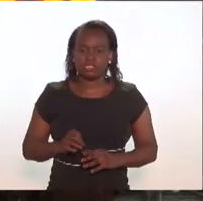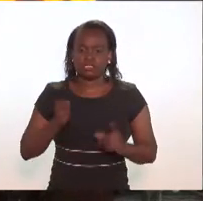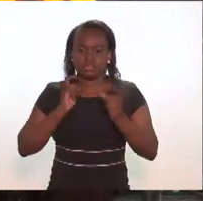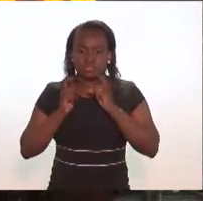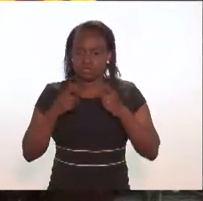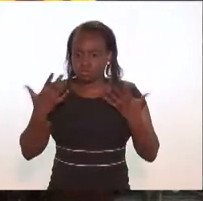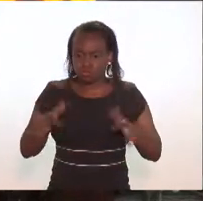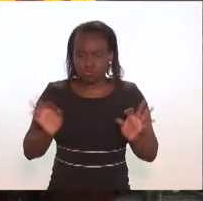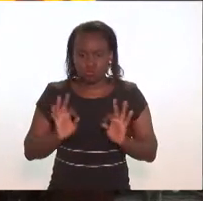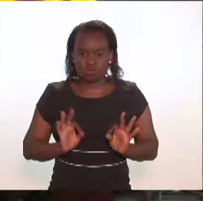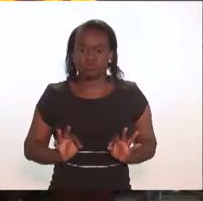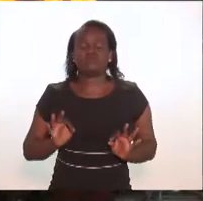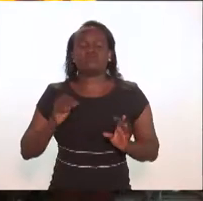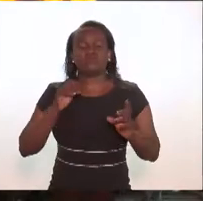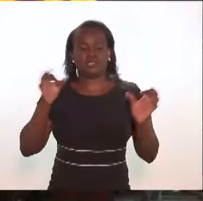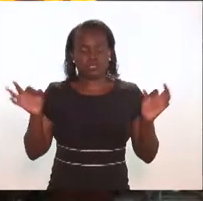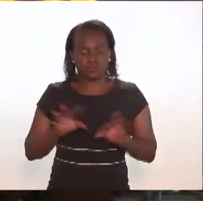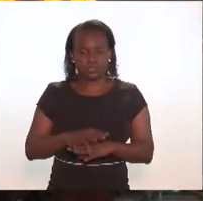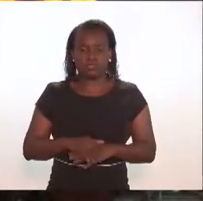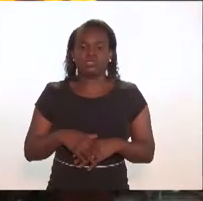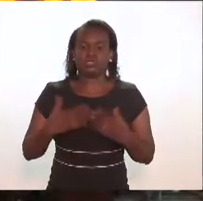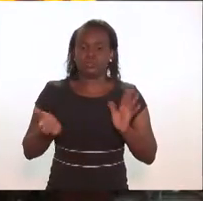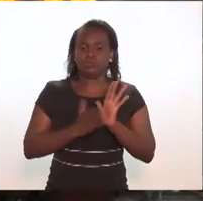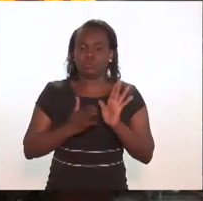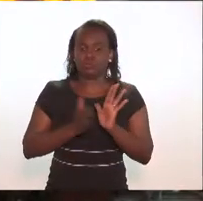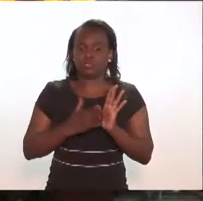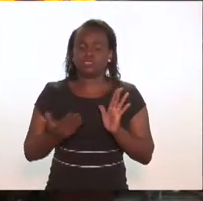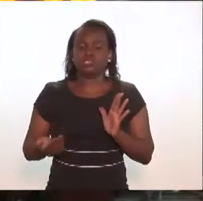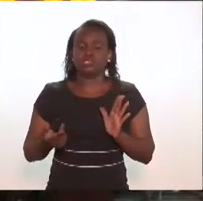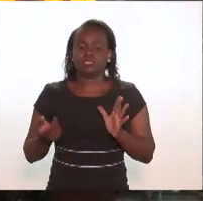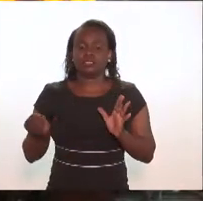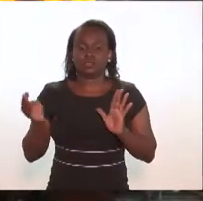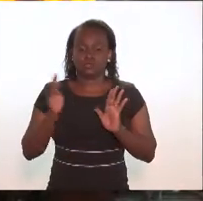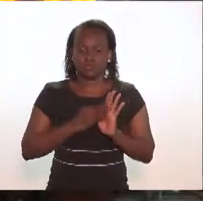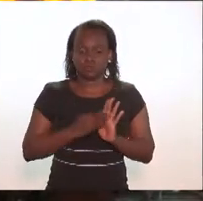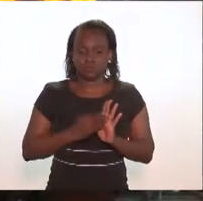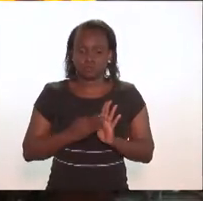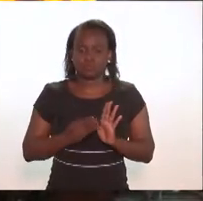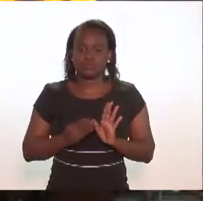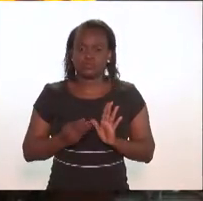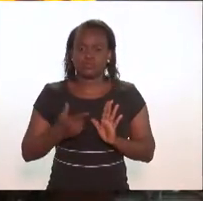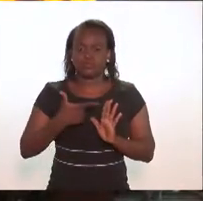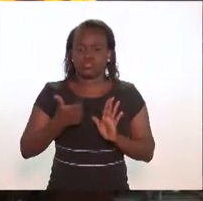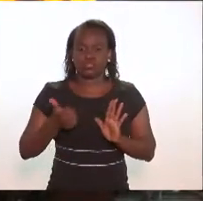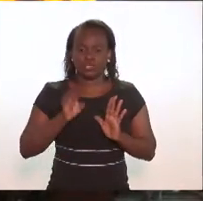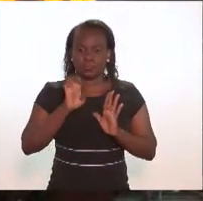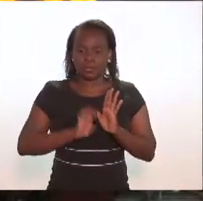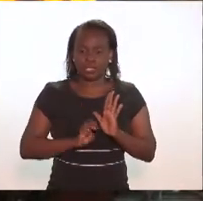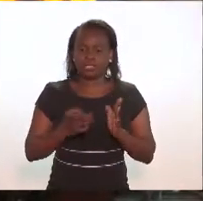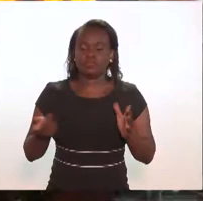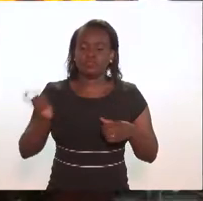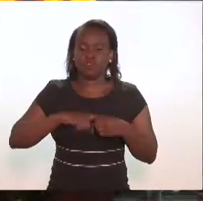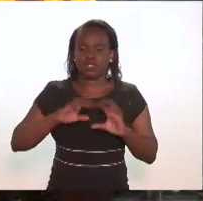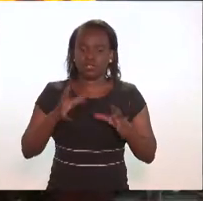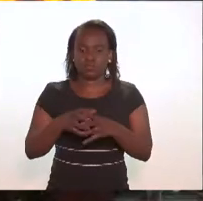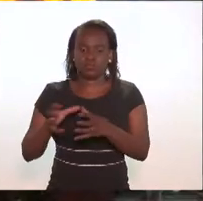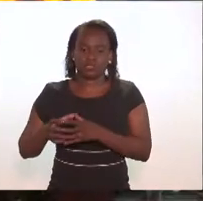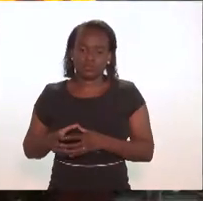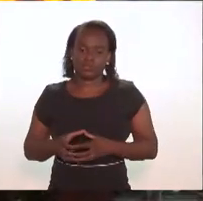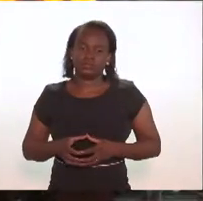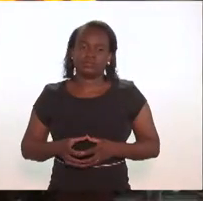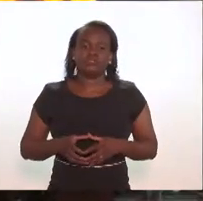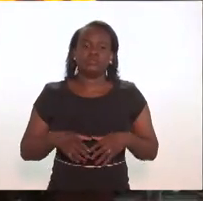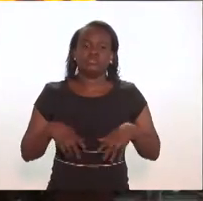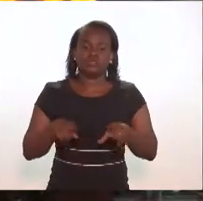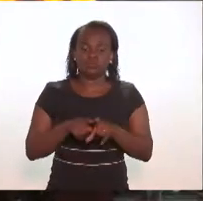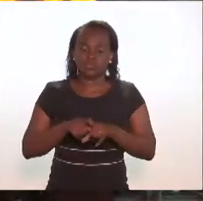havendo quem queira discutir, encerrada a discussão. Presente proposta recebeu 21 emendas e retorna às comissões. Incluído